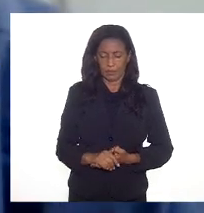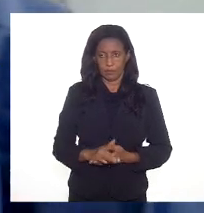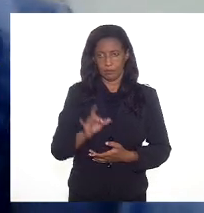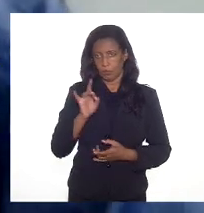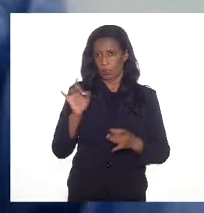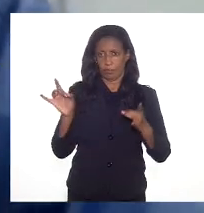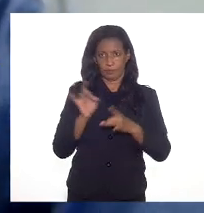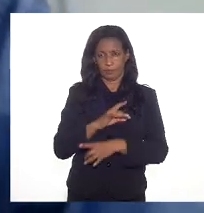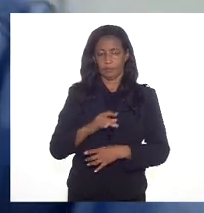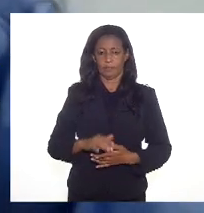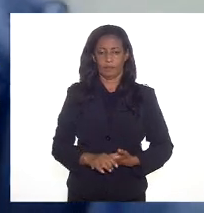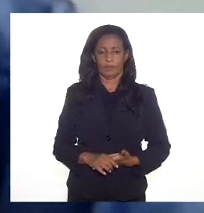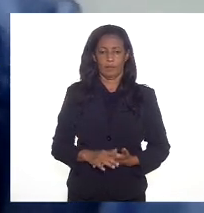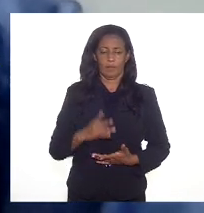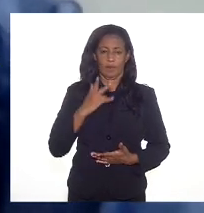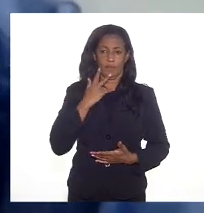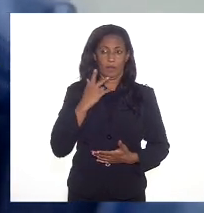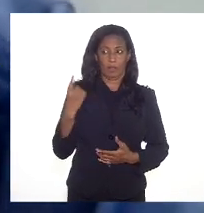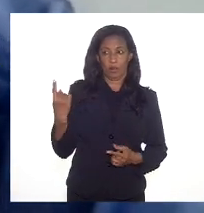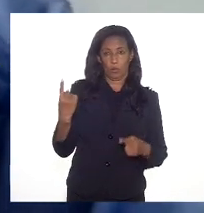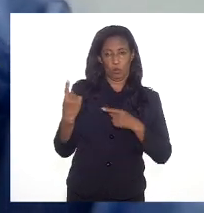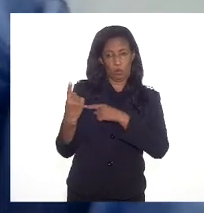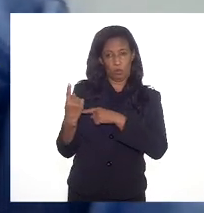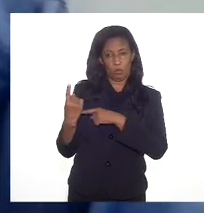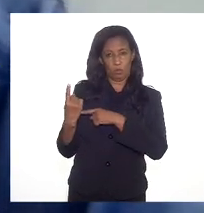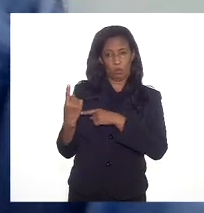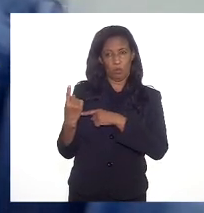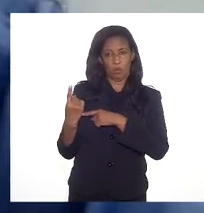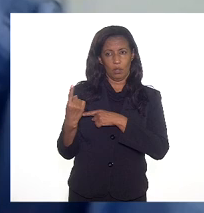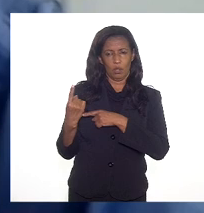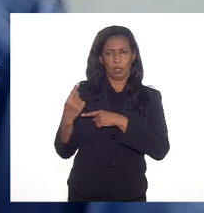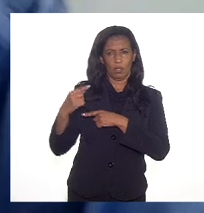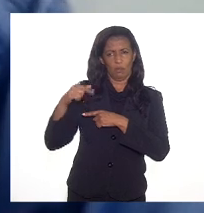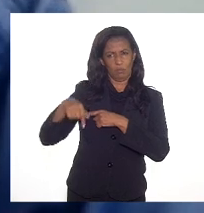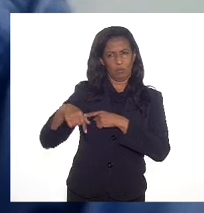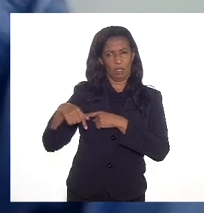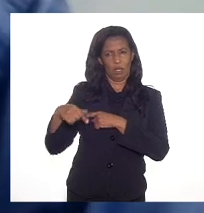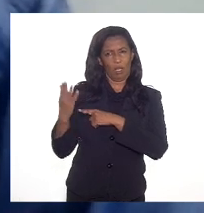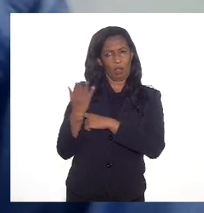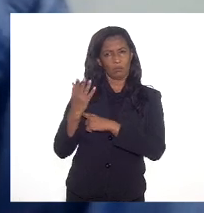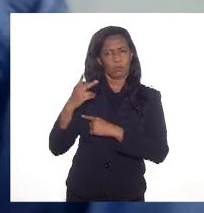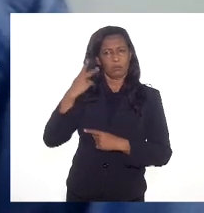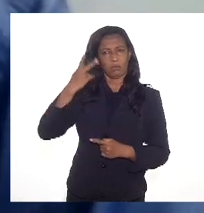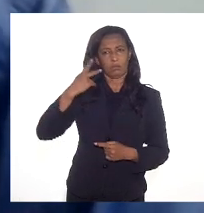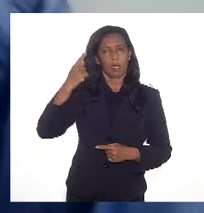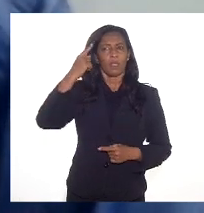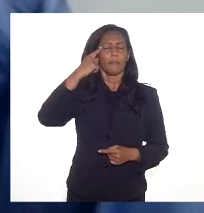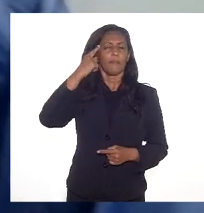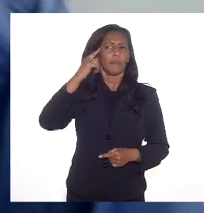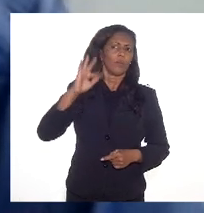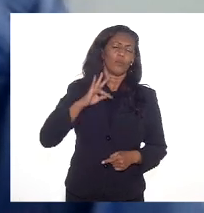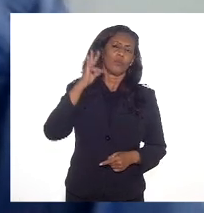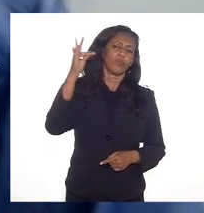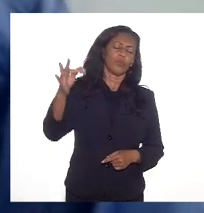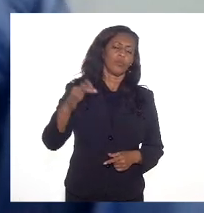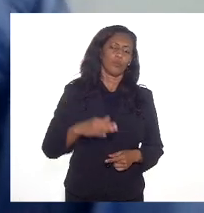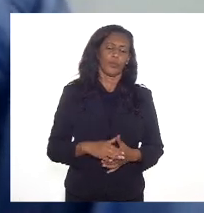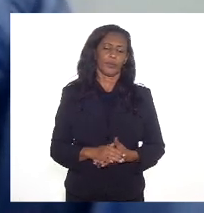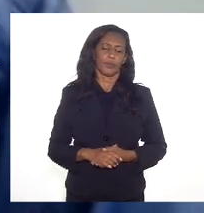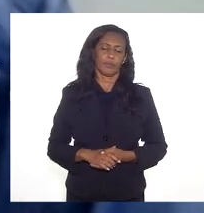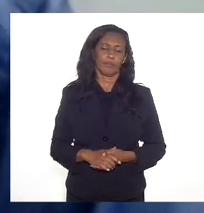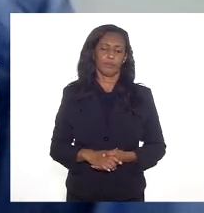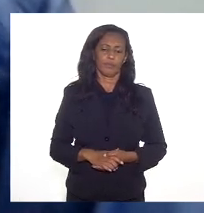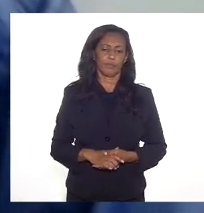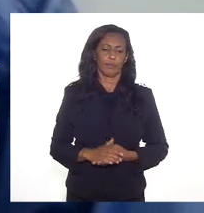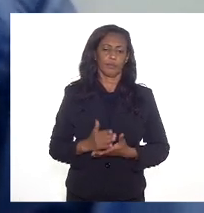encerrar, dizer que uma das atribuições do nosso parlamento é pensar o futuro